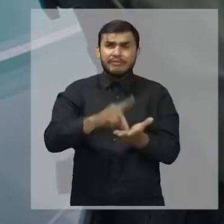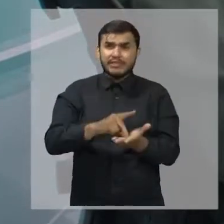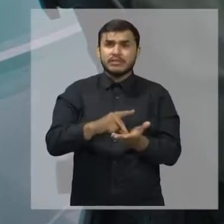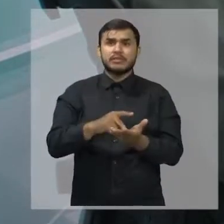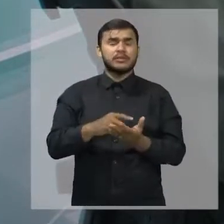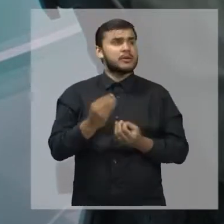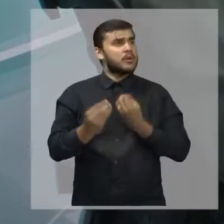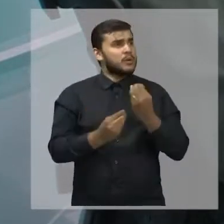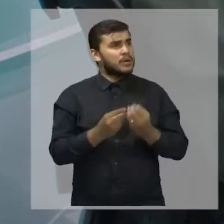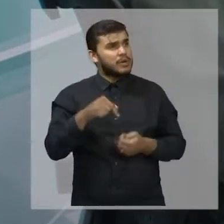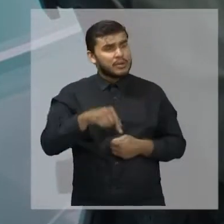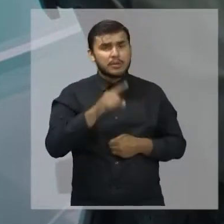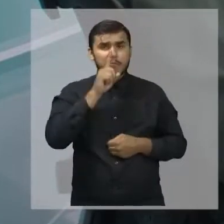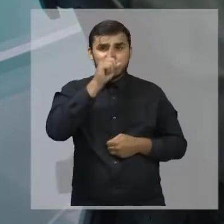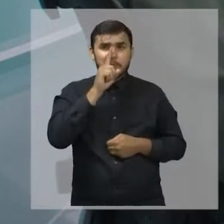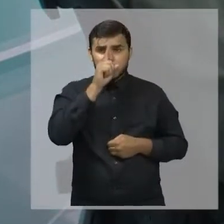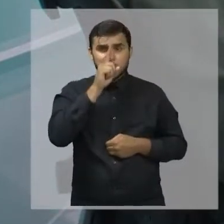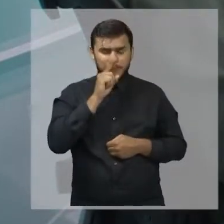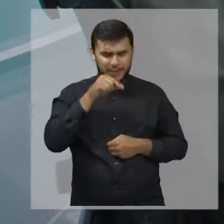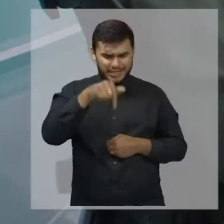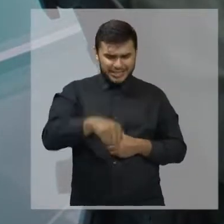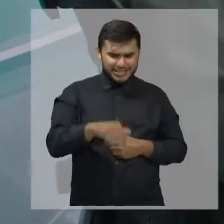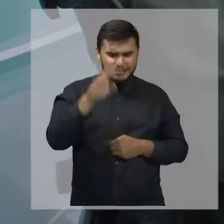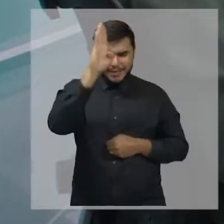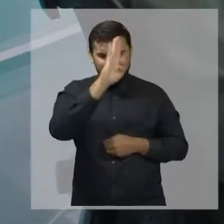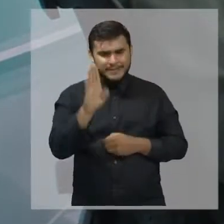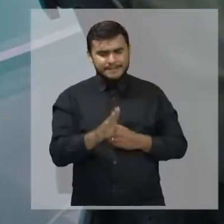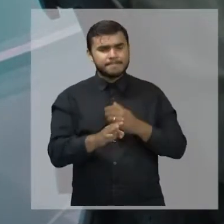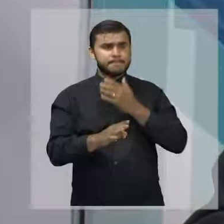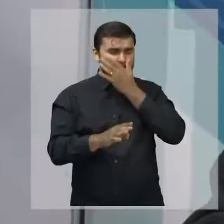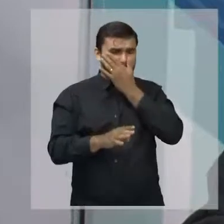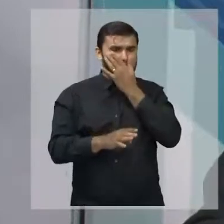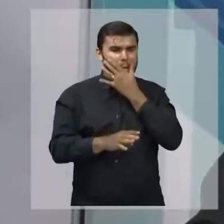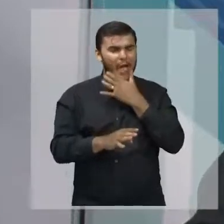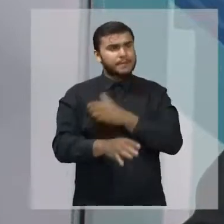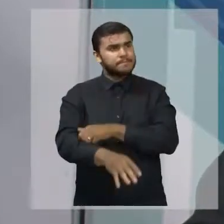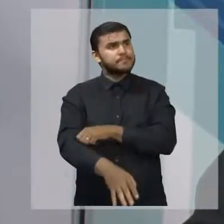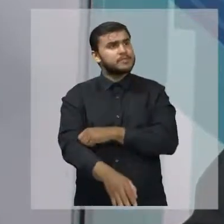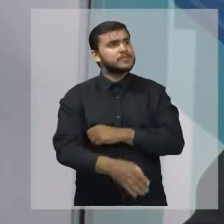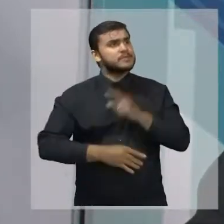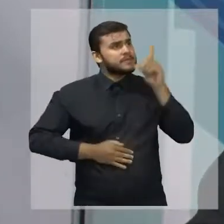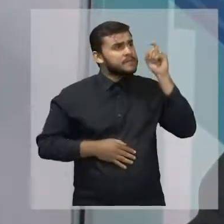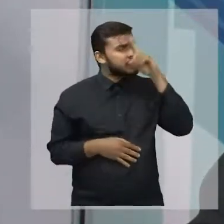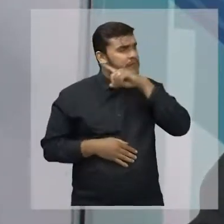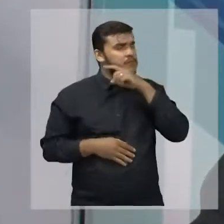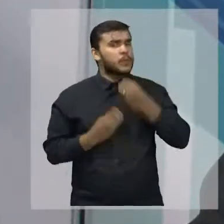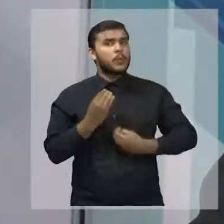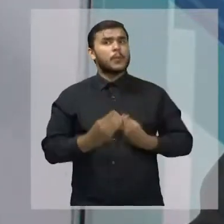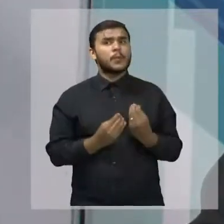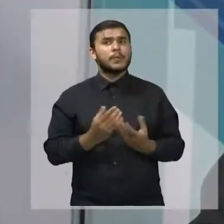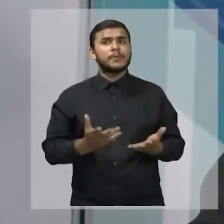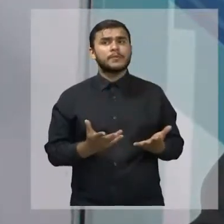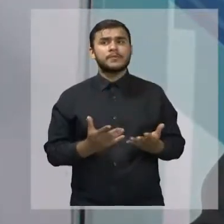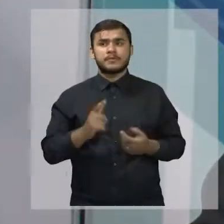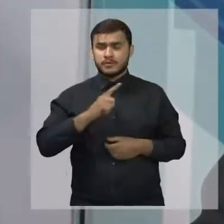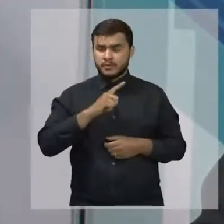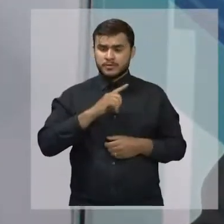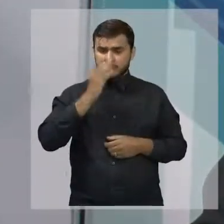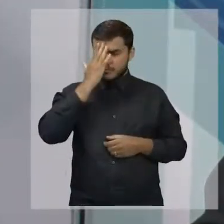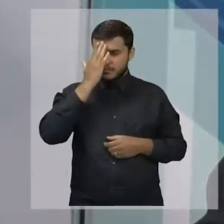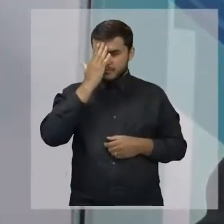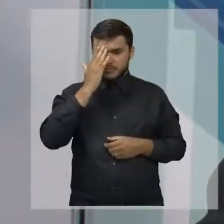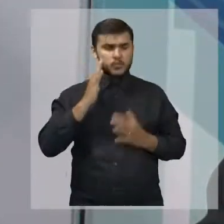andar na rua atendendo o telefone celular, você interpretar em desconformidade com o